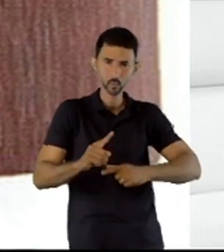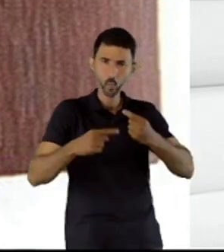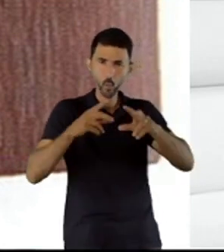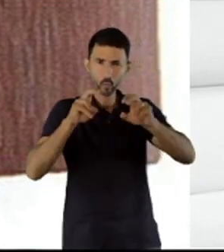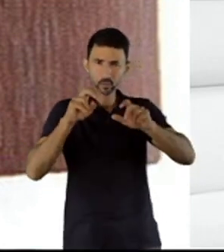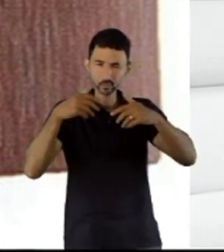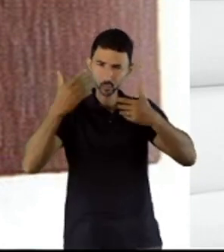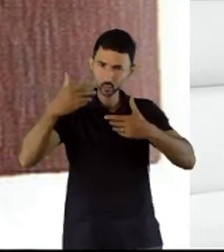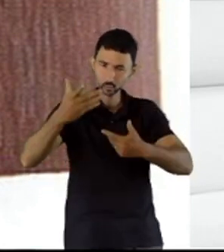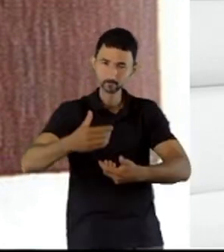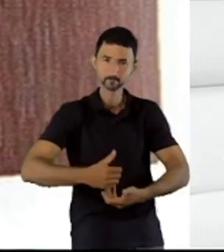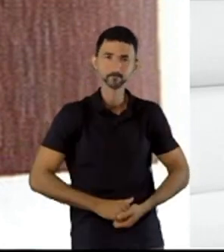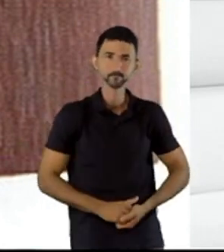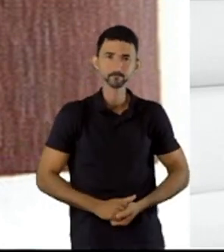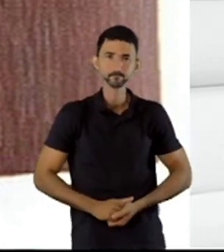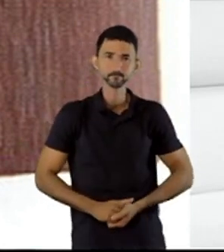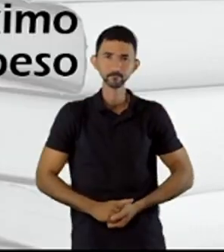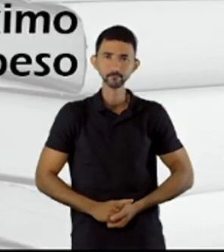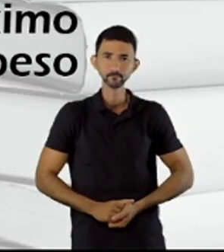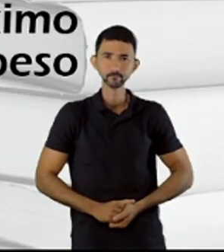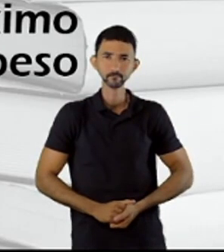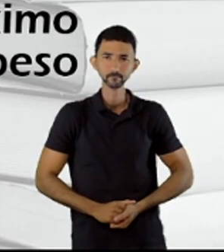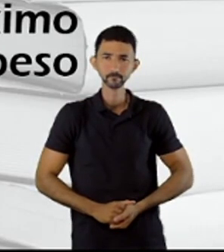nesse momento, tudo bem?